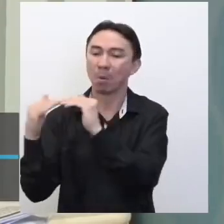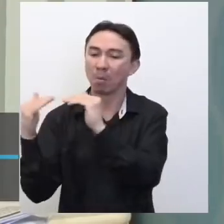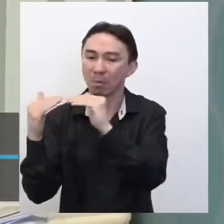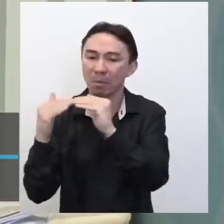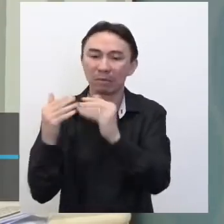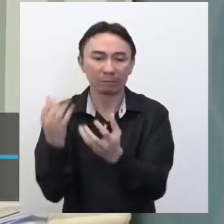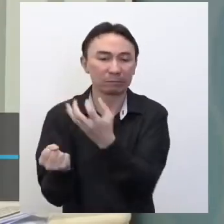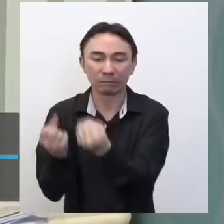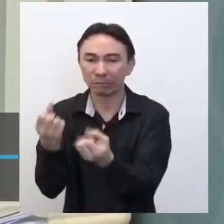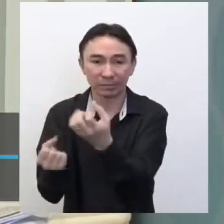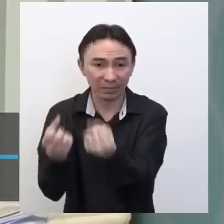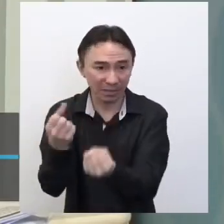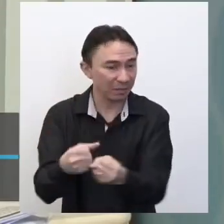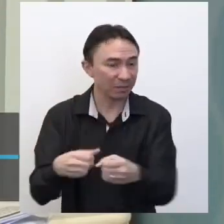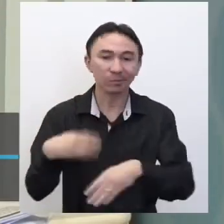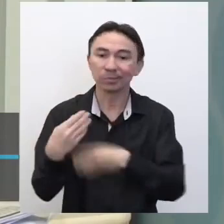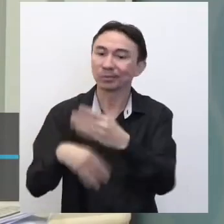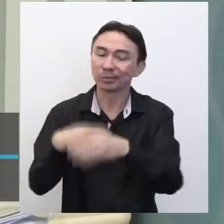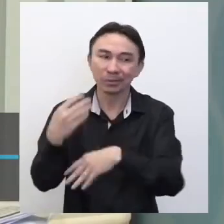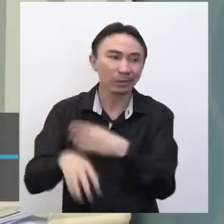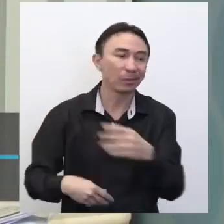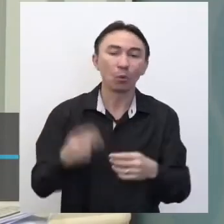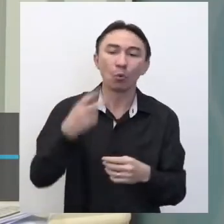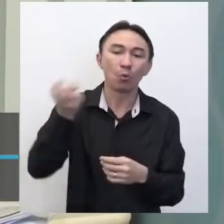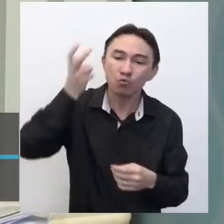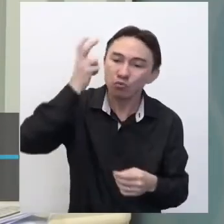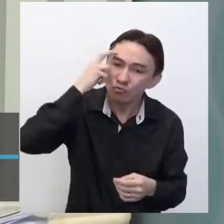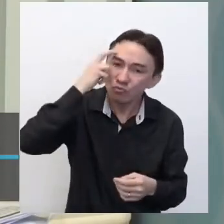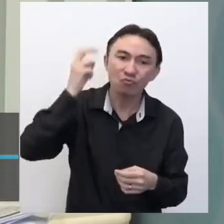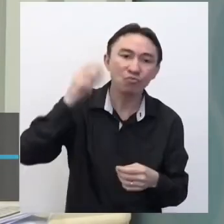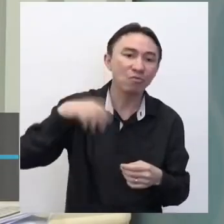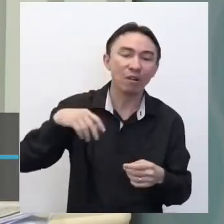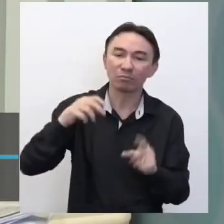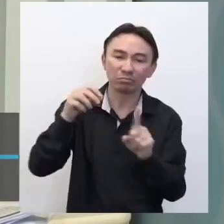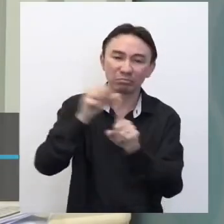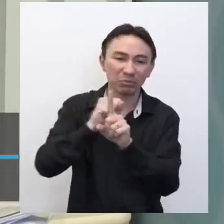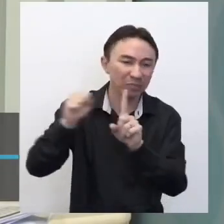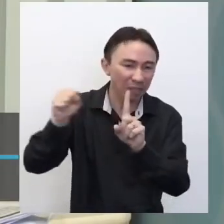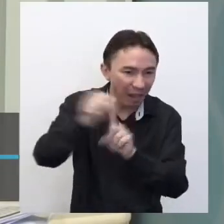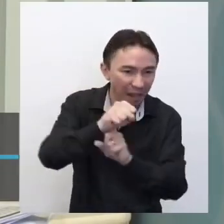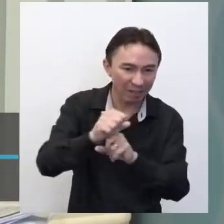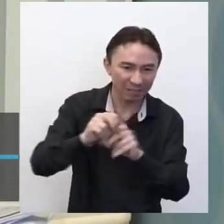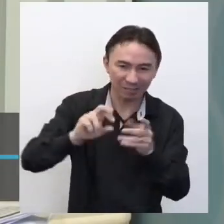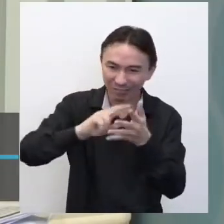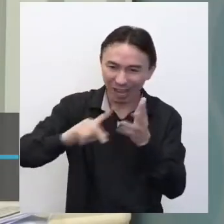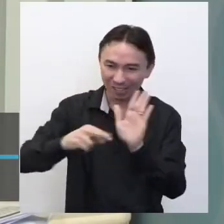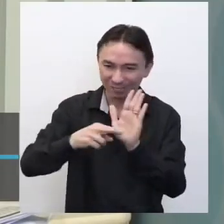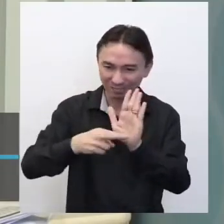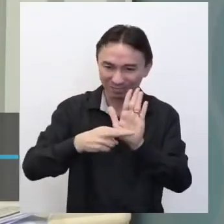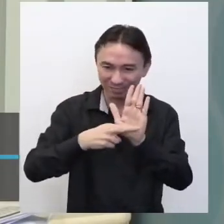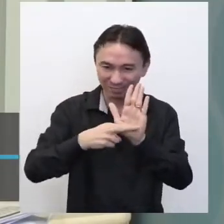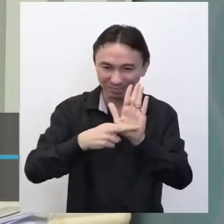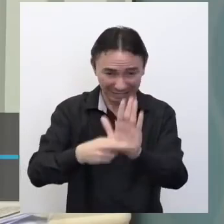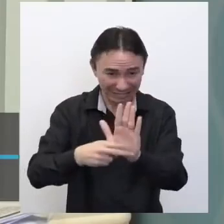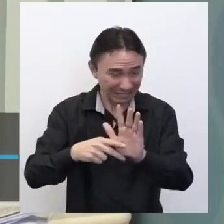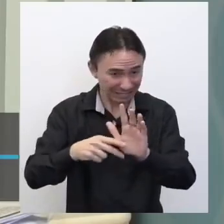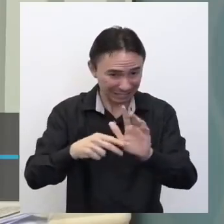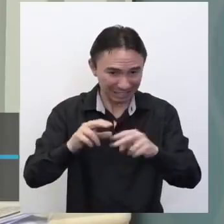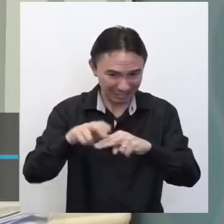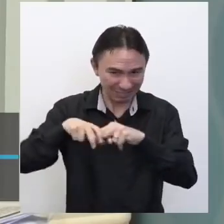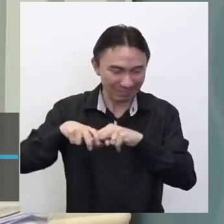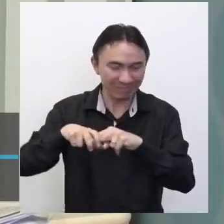por razões culturais, sociais, enfim, razões que têm a ver com a atividade humana, com a ação